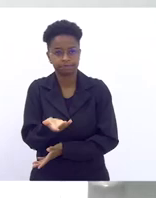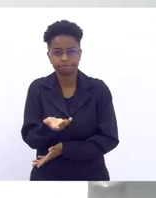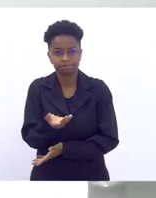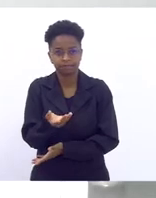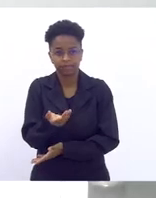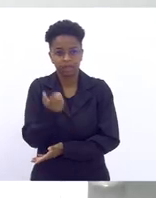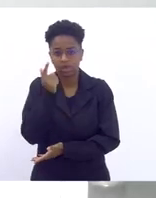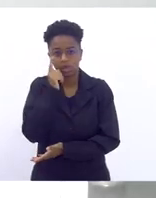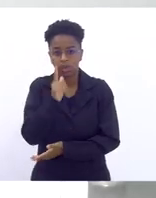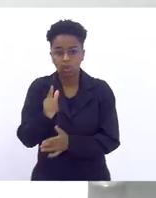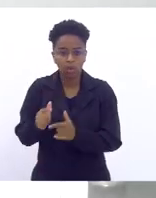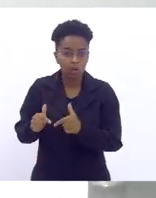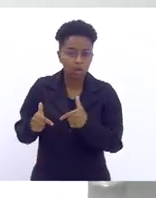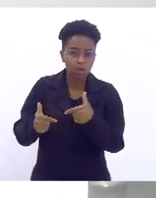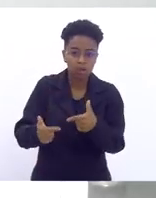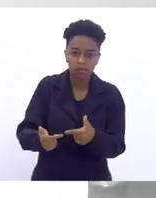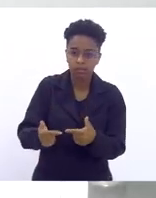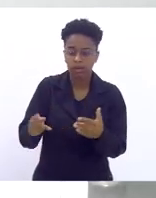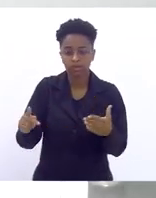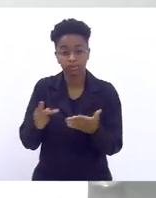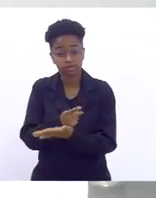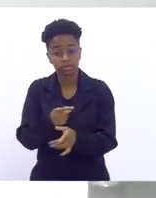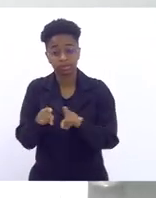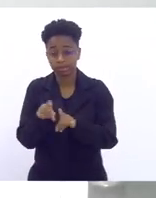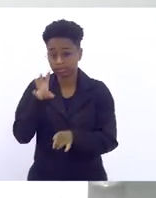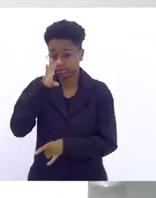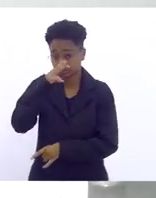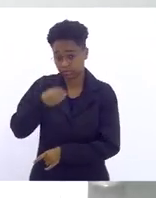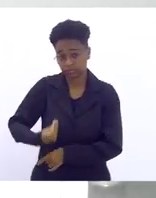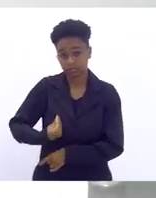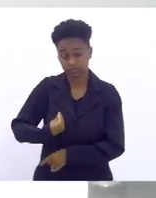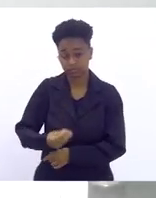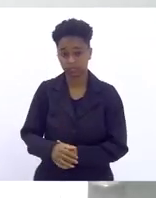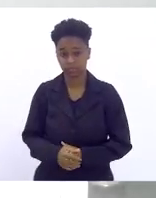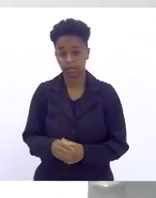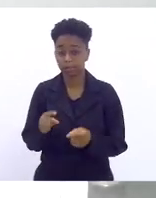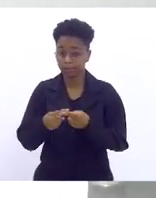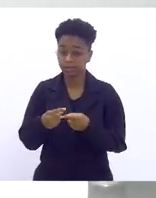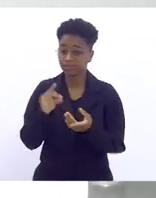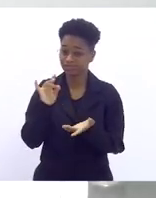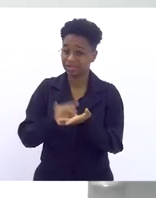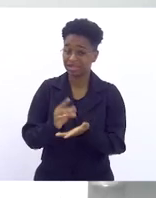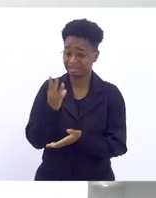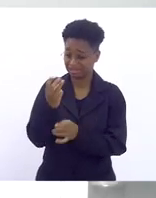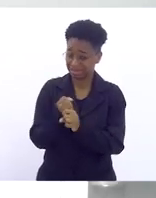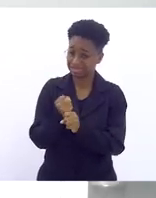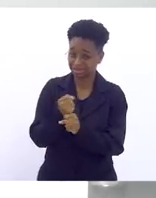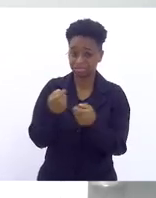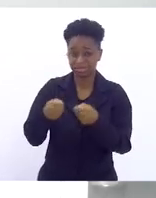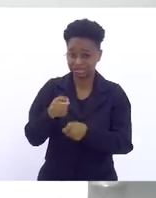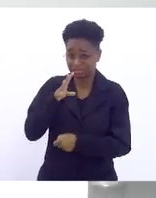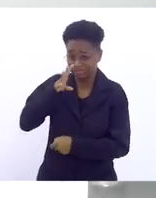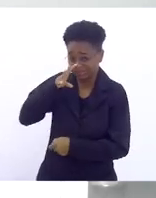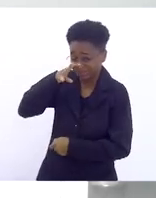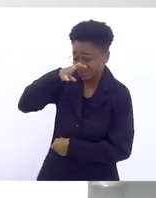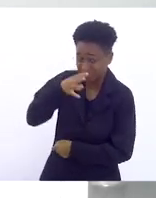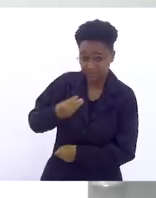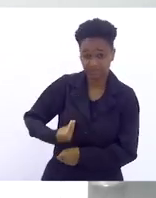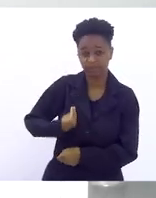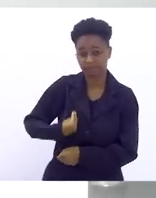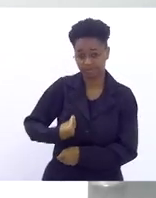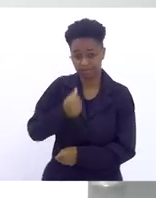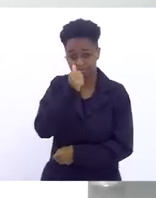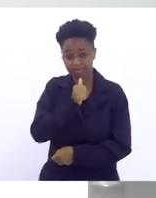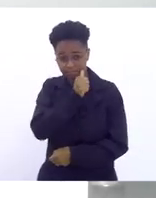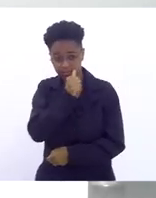fazer isso acontecer e sobreviver né porque na verdade esses três anos nós vamos ter que sobreviver atravessar